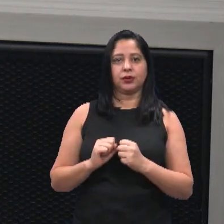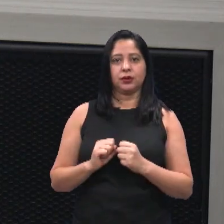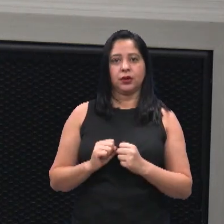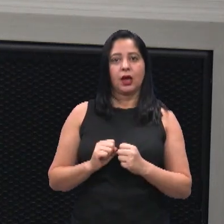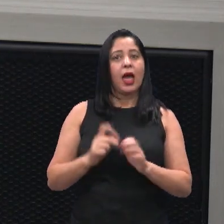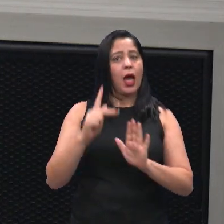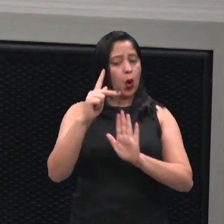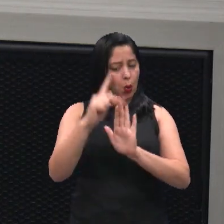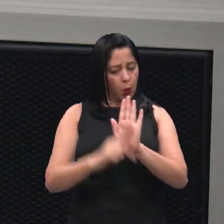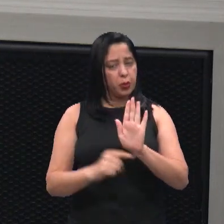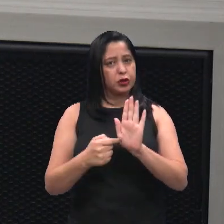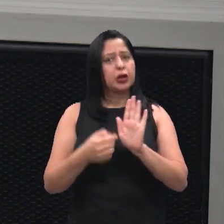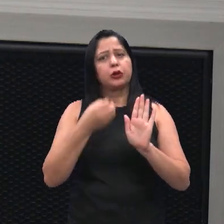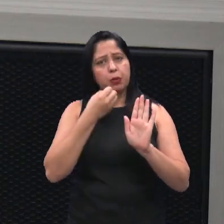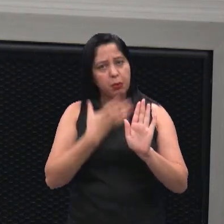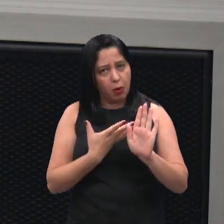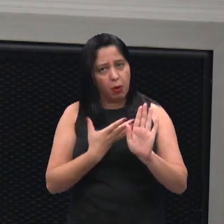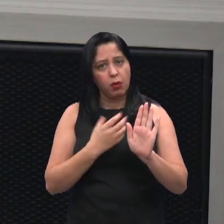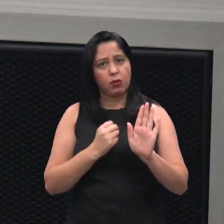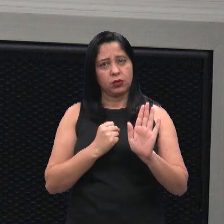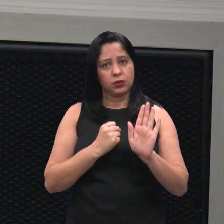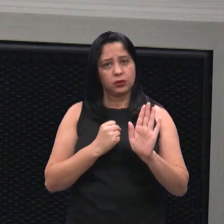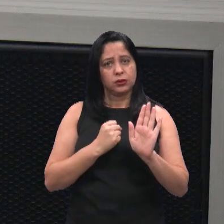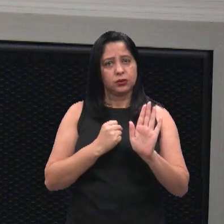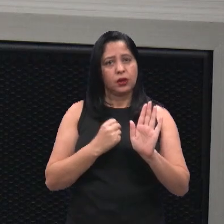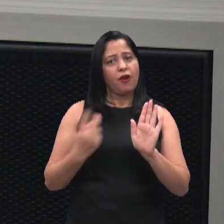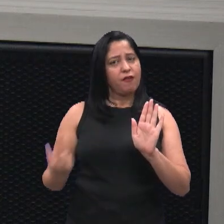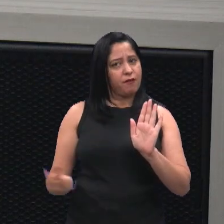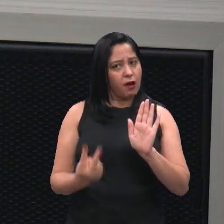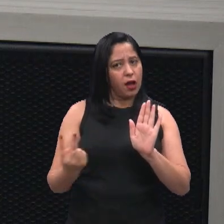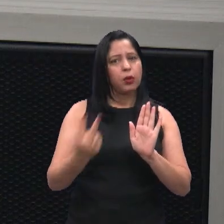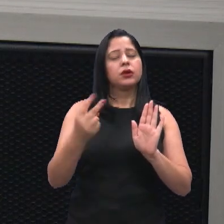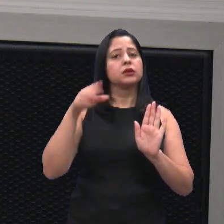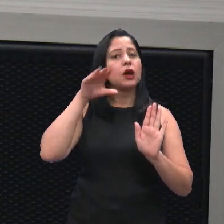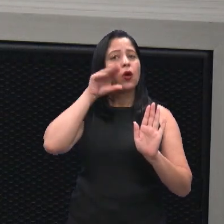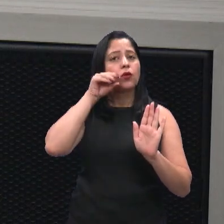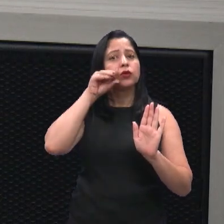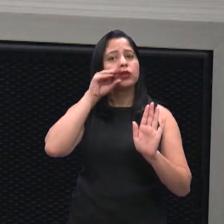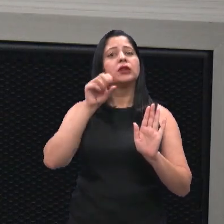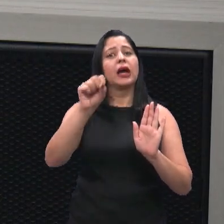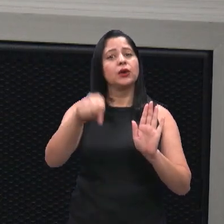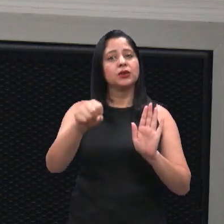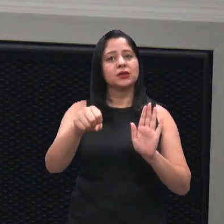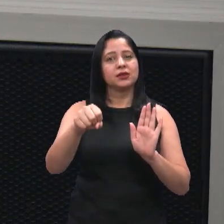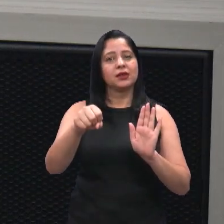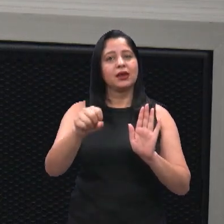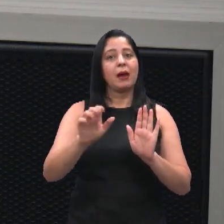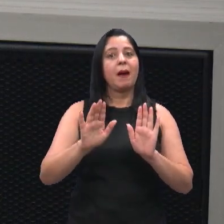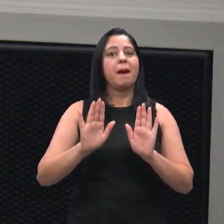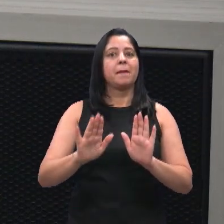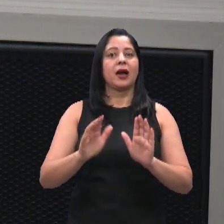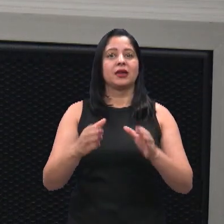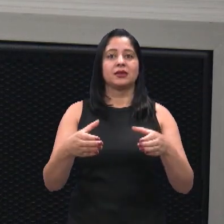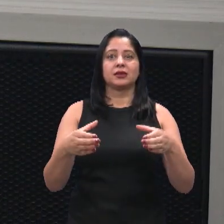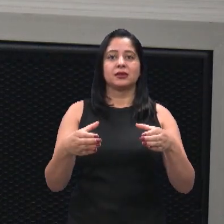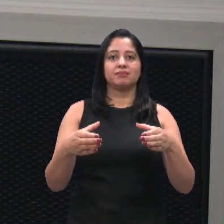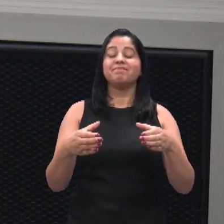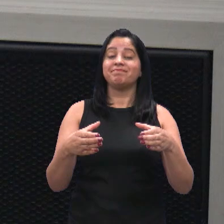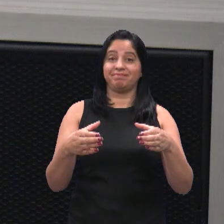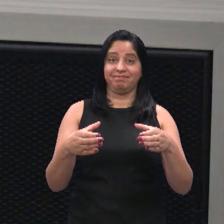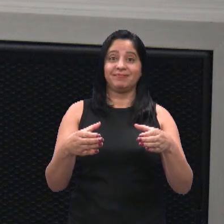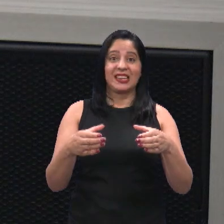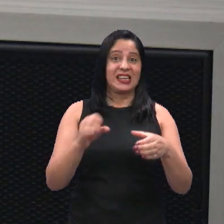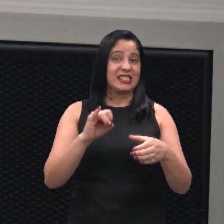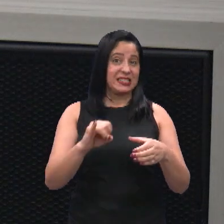sentido, é bom, no caso aqui está valorizando o servidor, a oposição em maioria. Se a oposição não votasse,